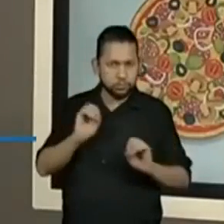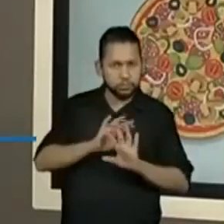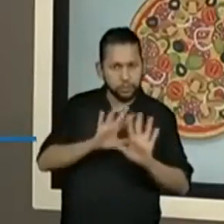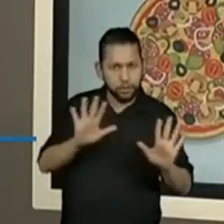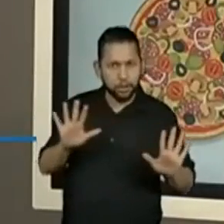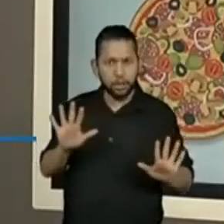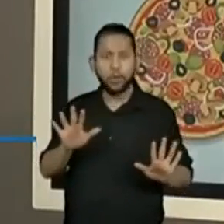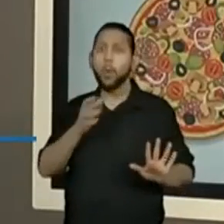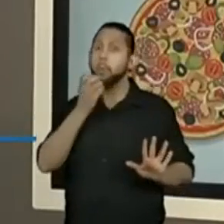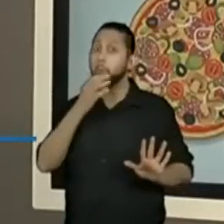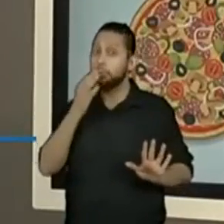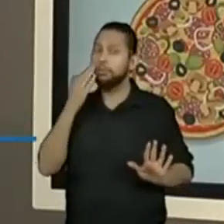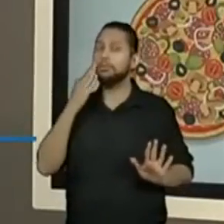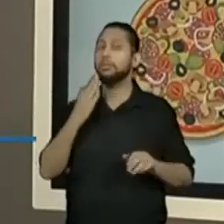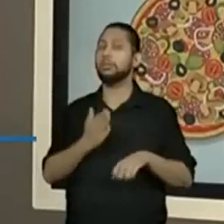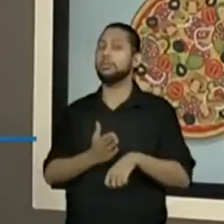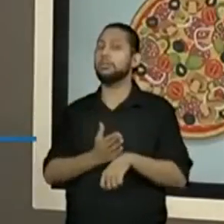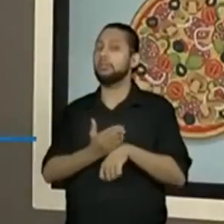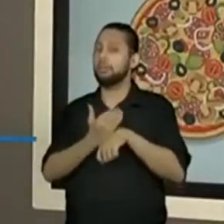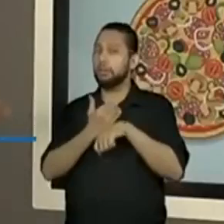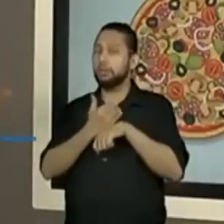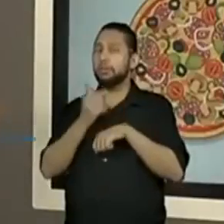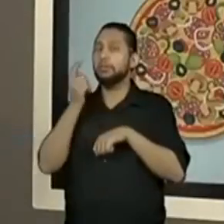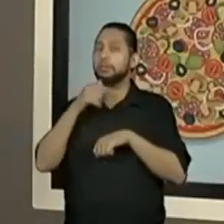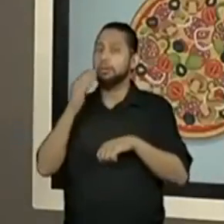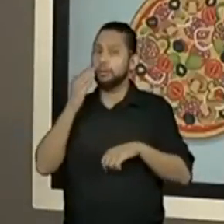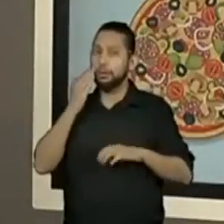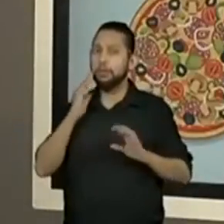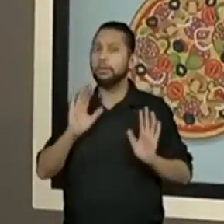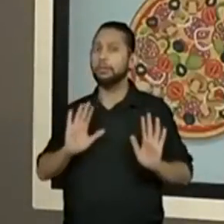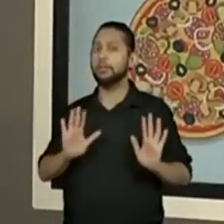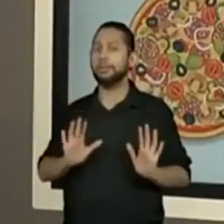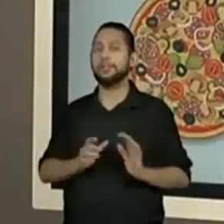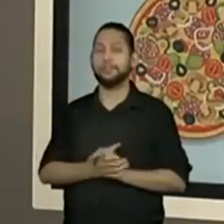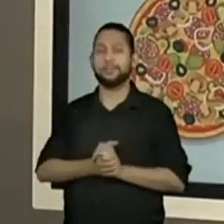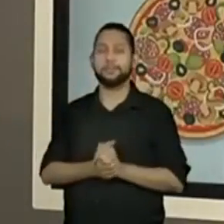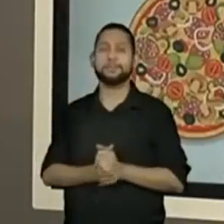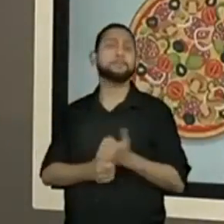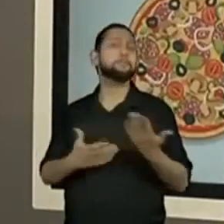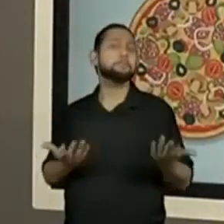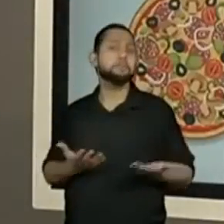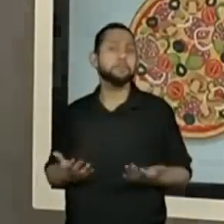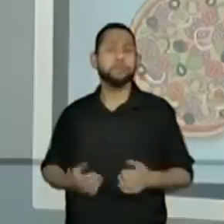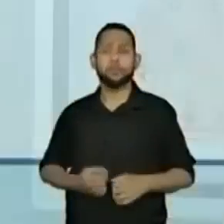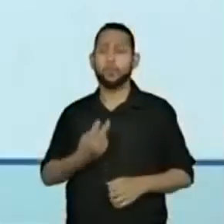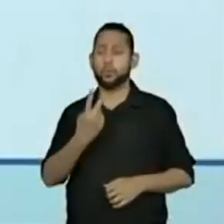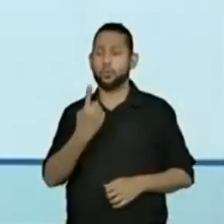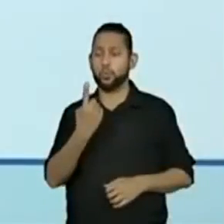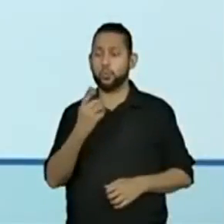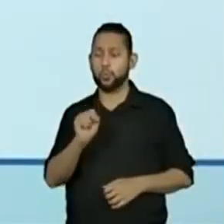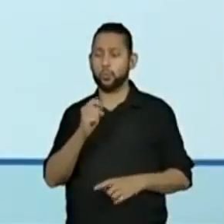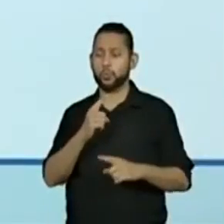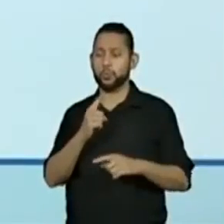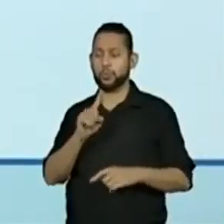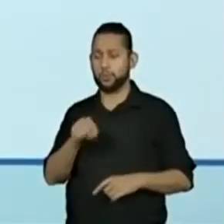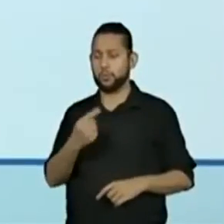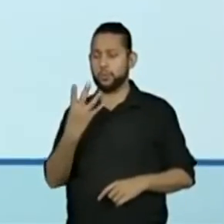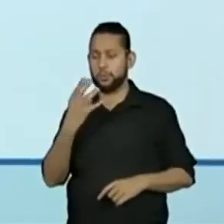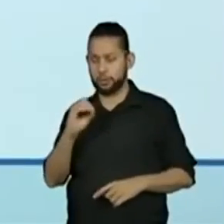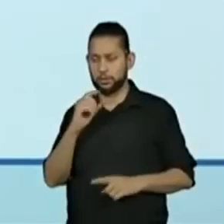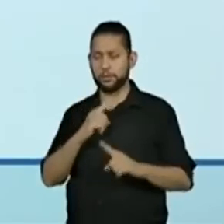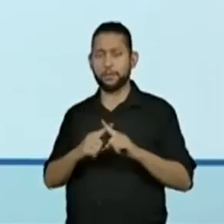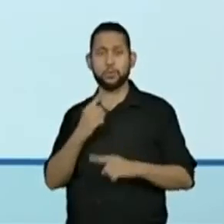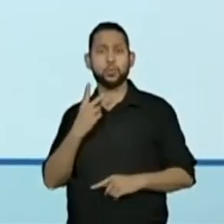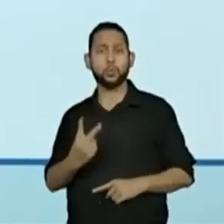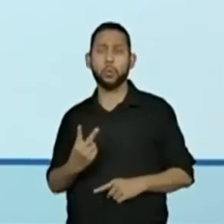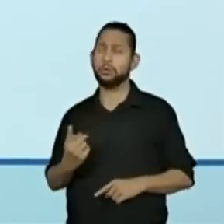certinho Tá então vamos lá como que a gente pode resolver duas vezes r$ 18